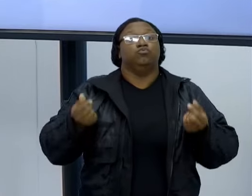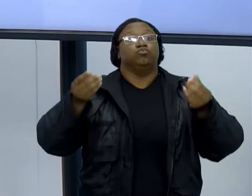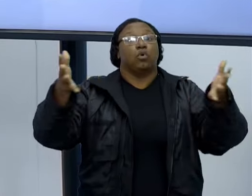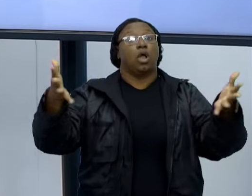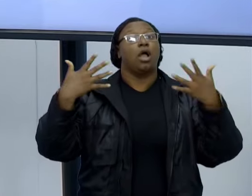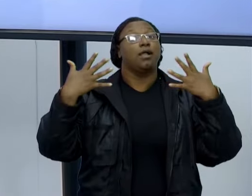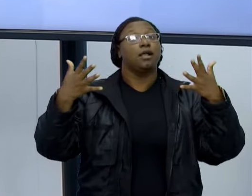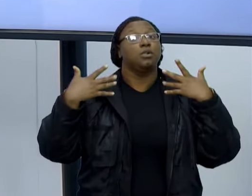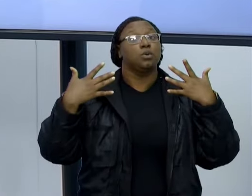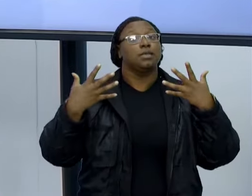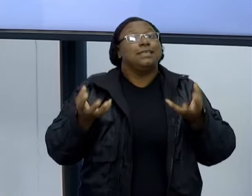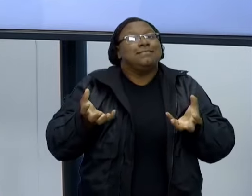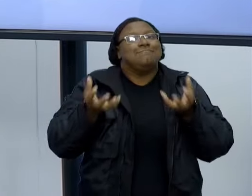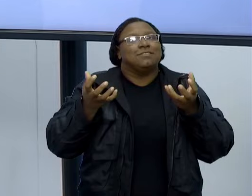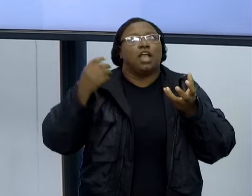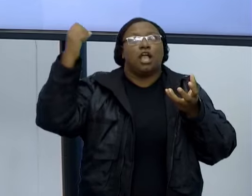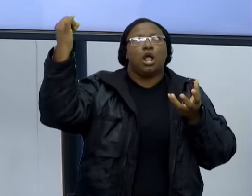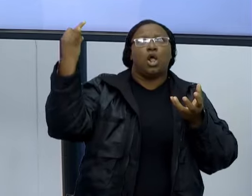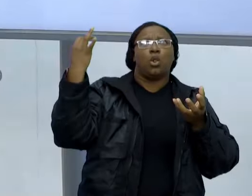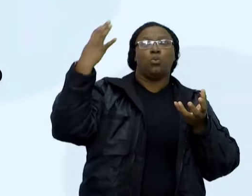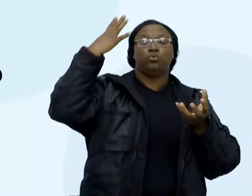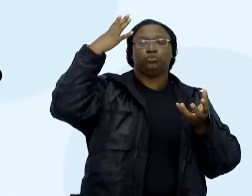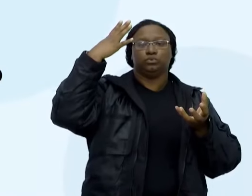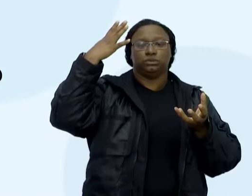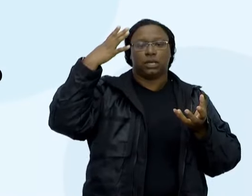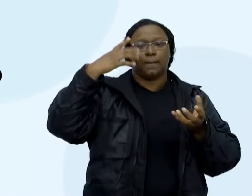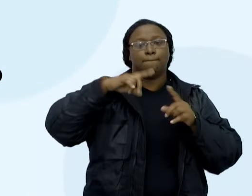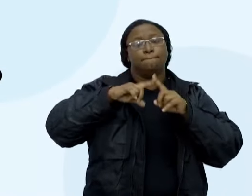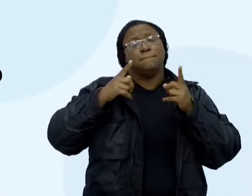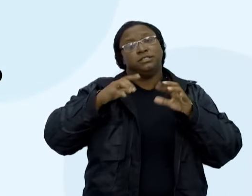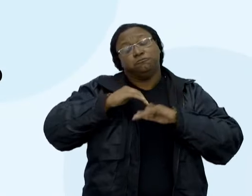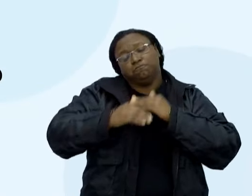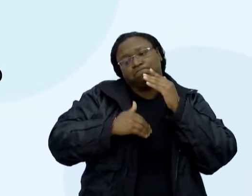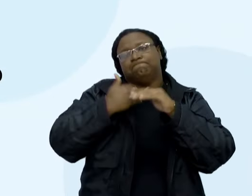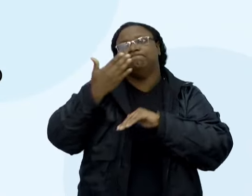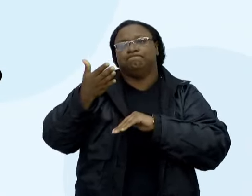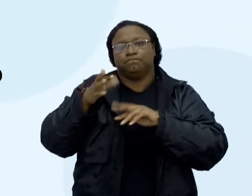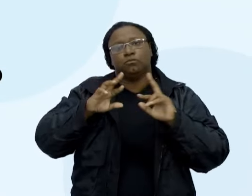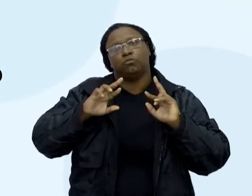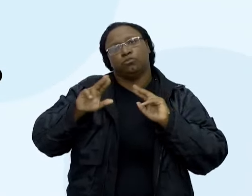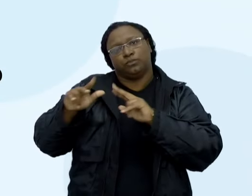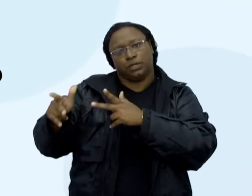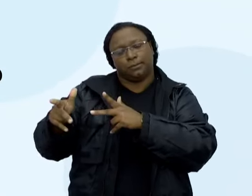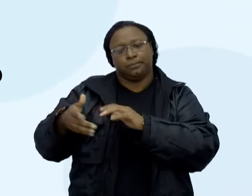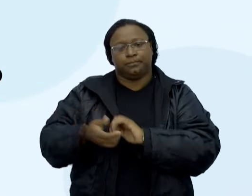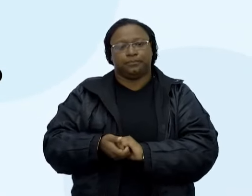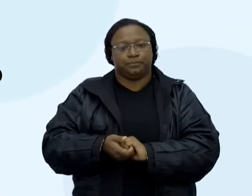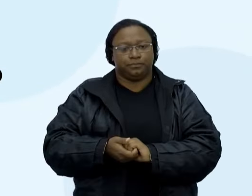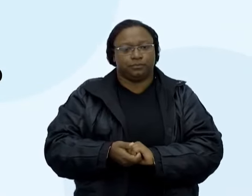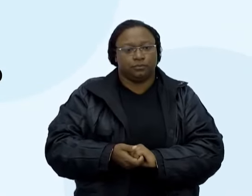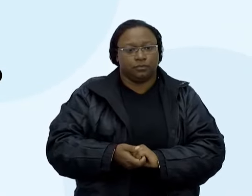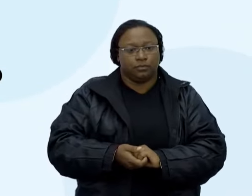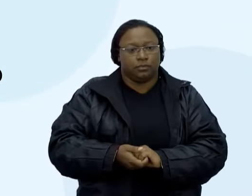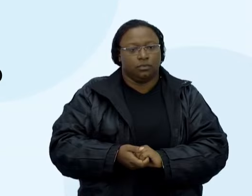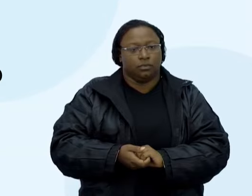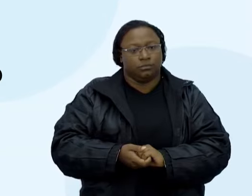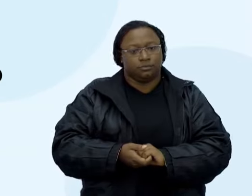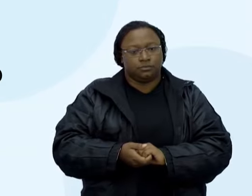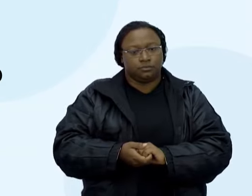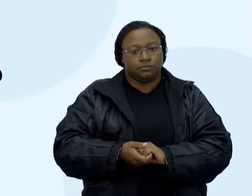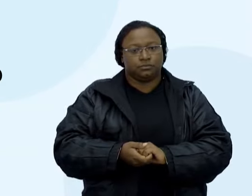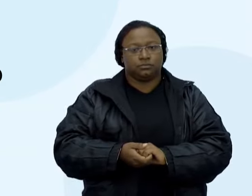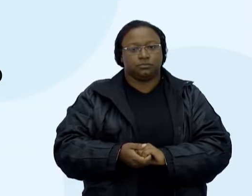gente quer é luz. Mas, pulando essa parte, essa lâmpada aí, uma de 40, que está ali pequenininha na mesa,